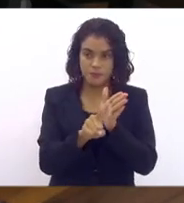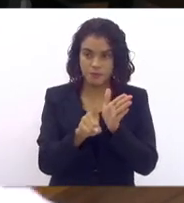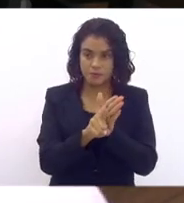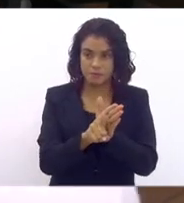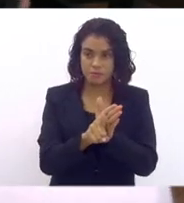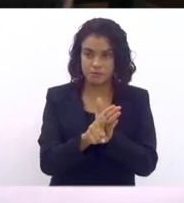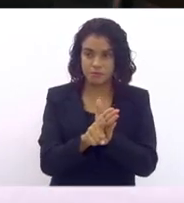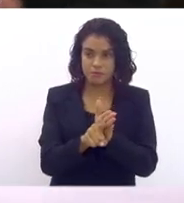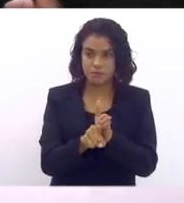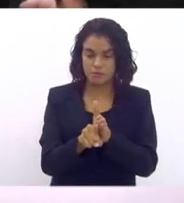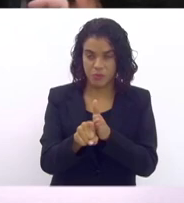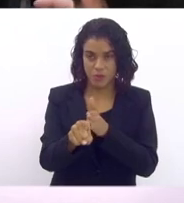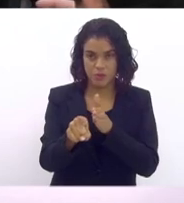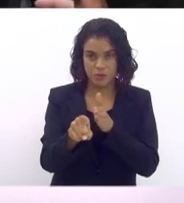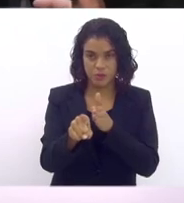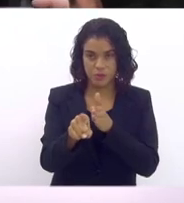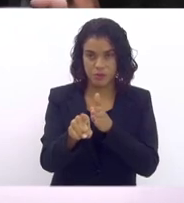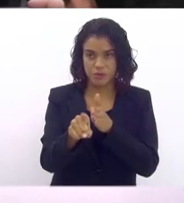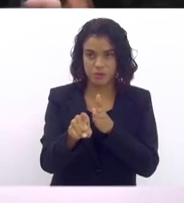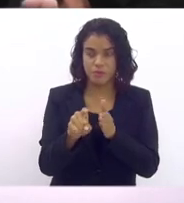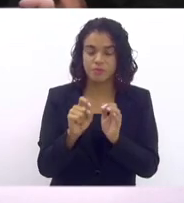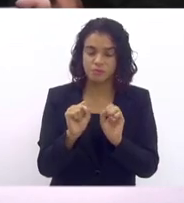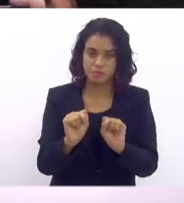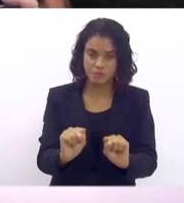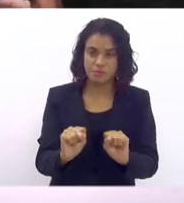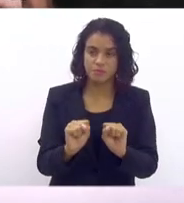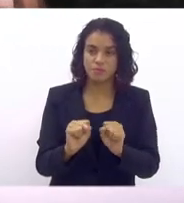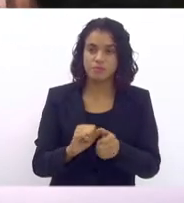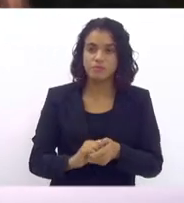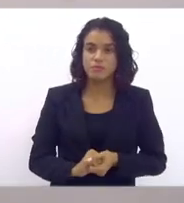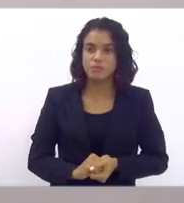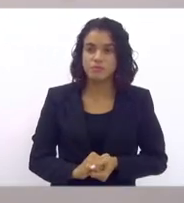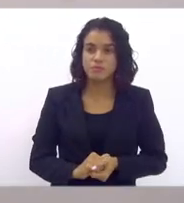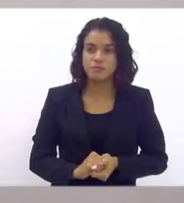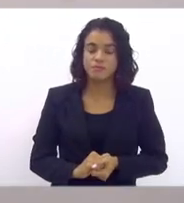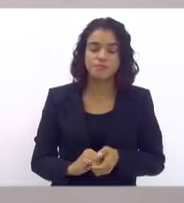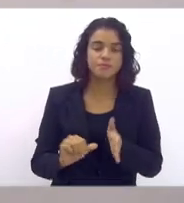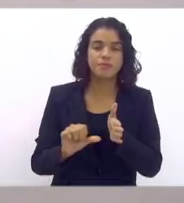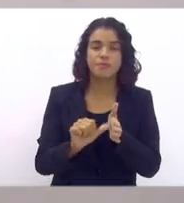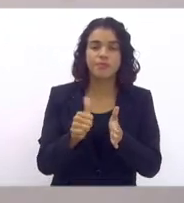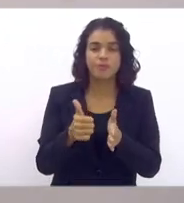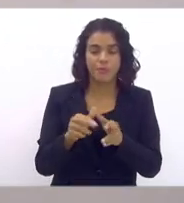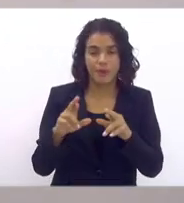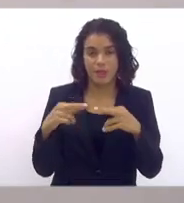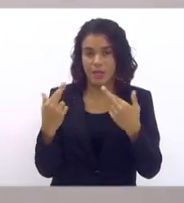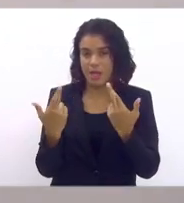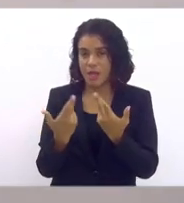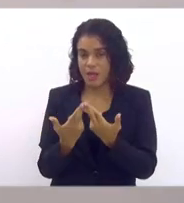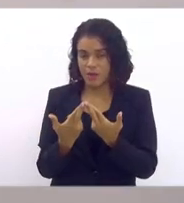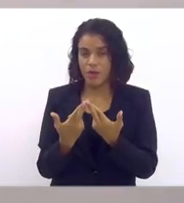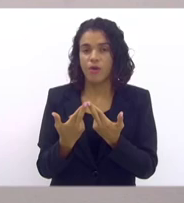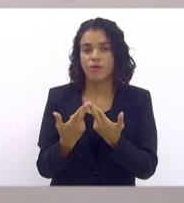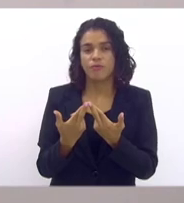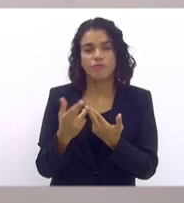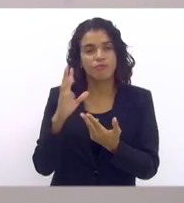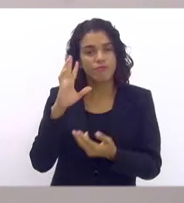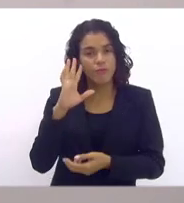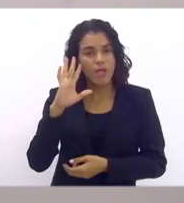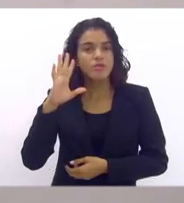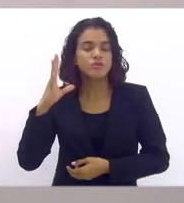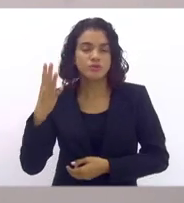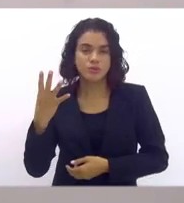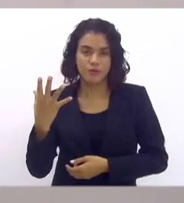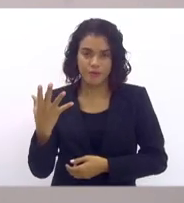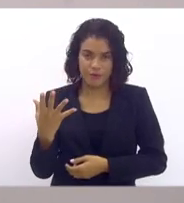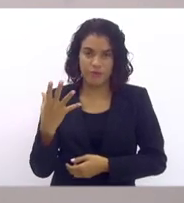do nosso convidado fazer a sua explanação Claro é primeiro nessa reunião ficou designado que